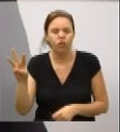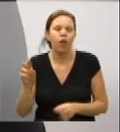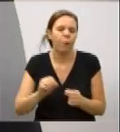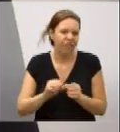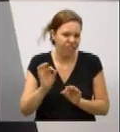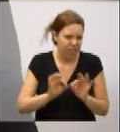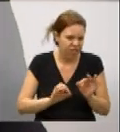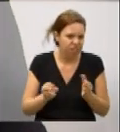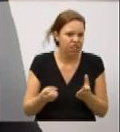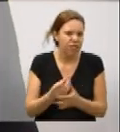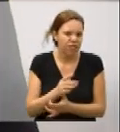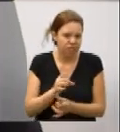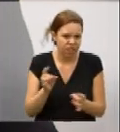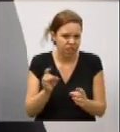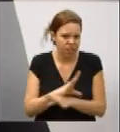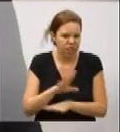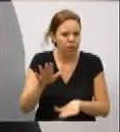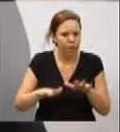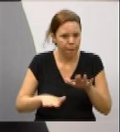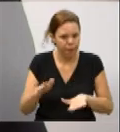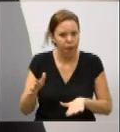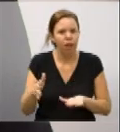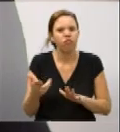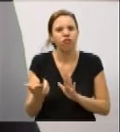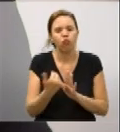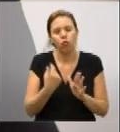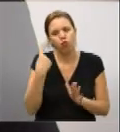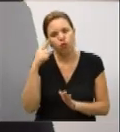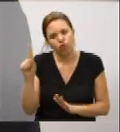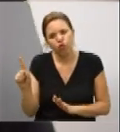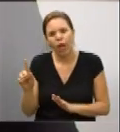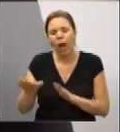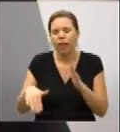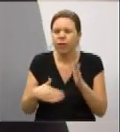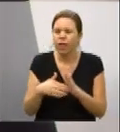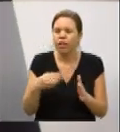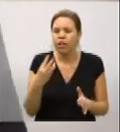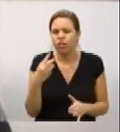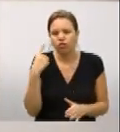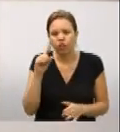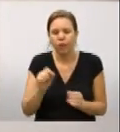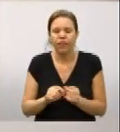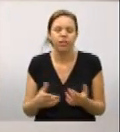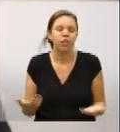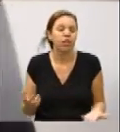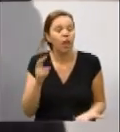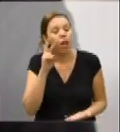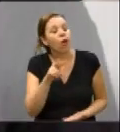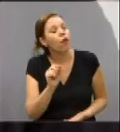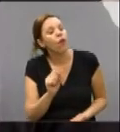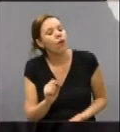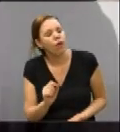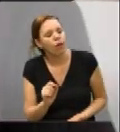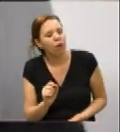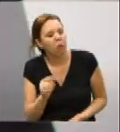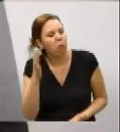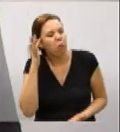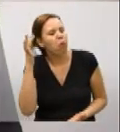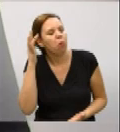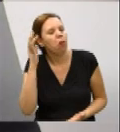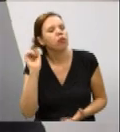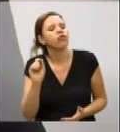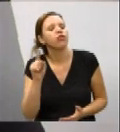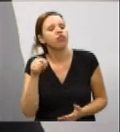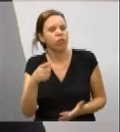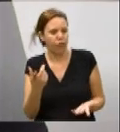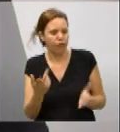fazer, então varia, 1 dia até 3 dias para fazer. Quem olha não imagina